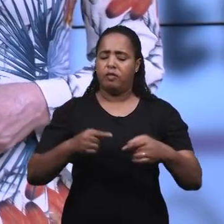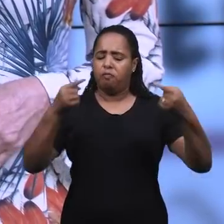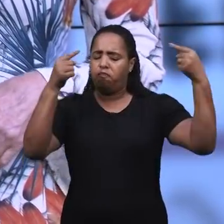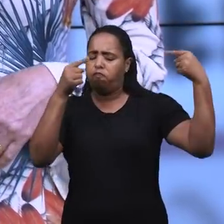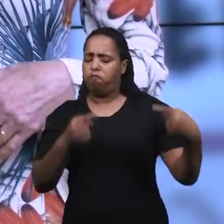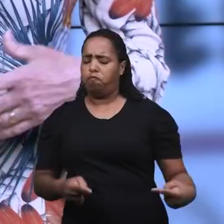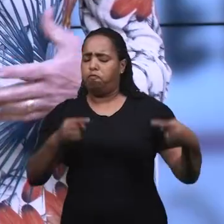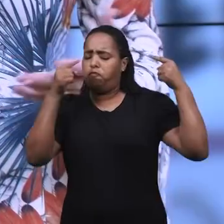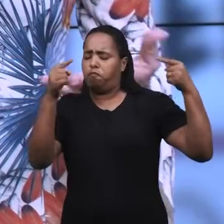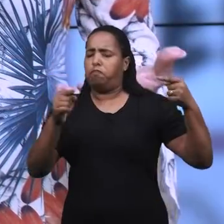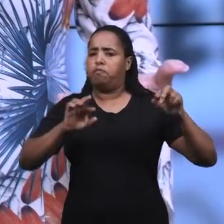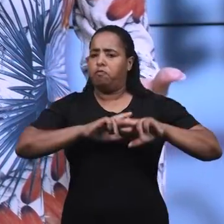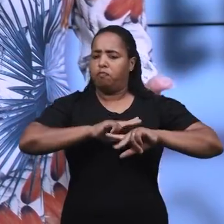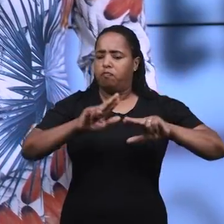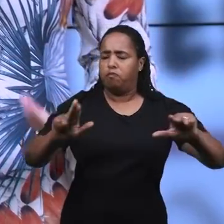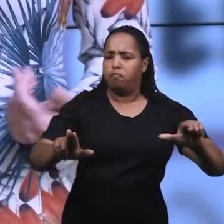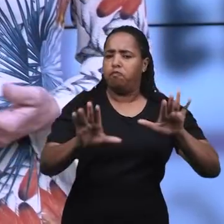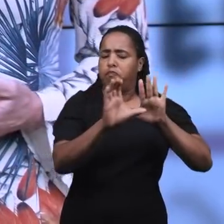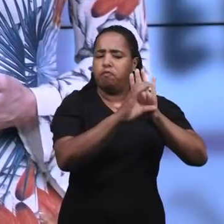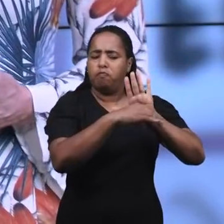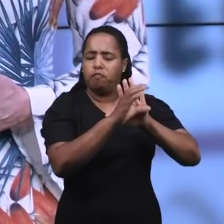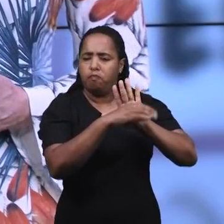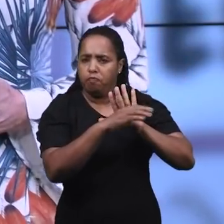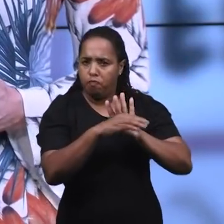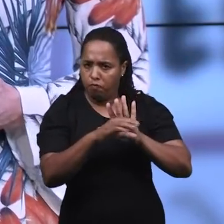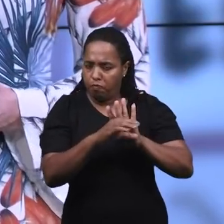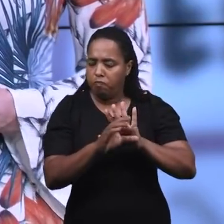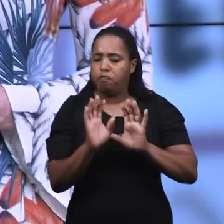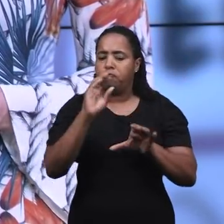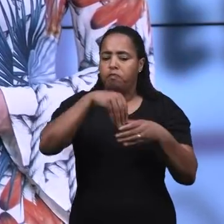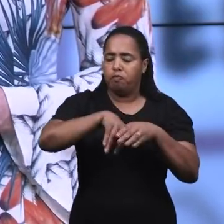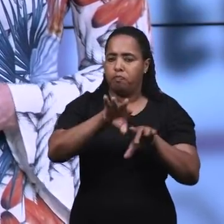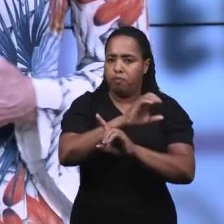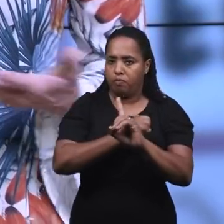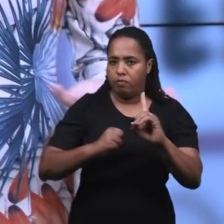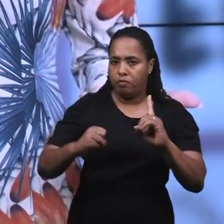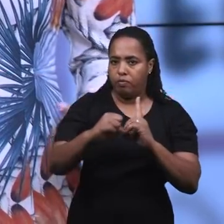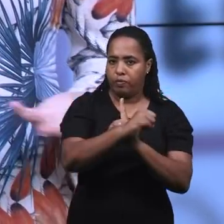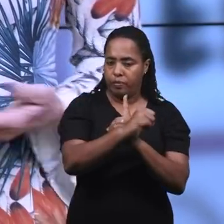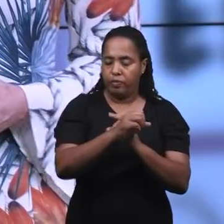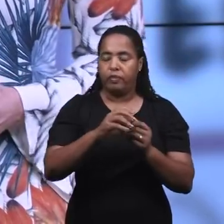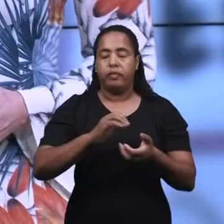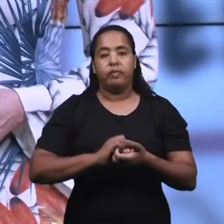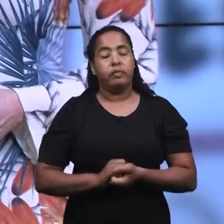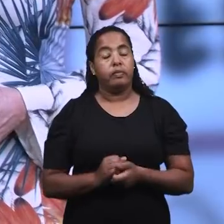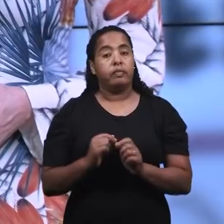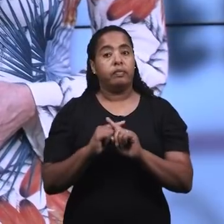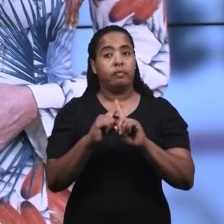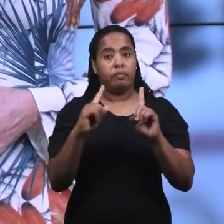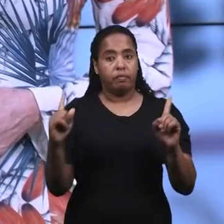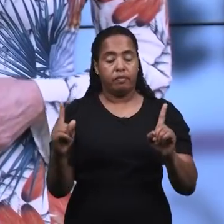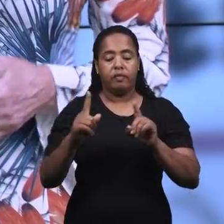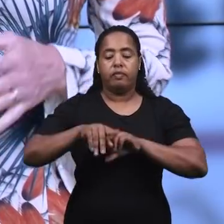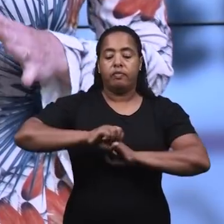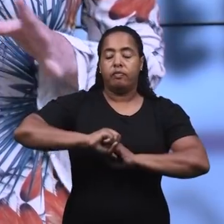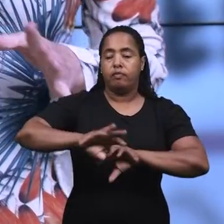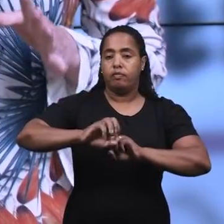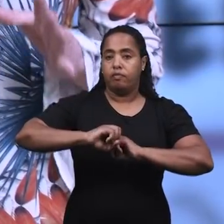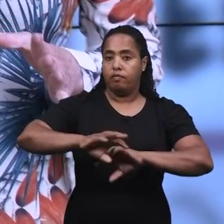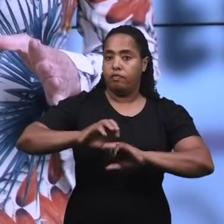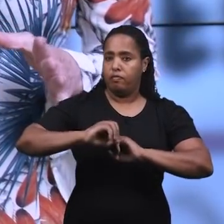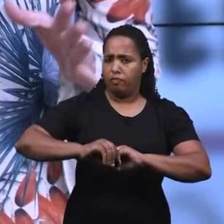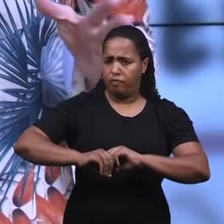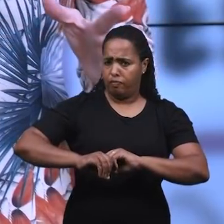confrontados por diferentes concepções presentes na sociedade. No entanto, o ensino